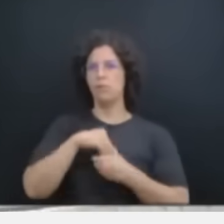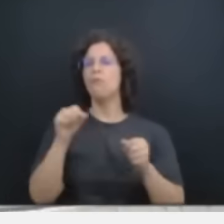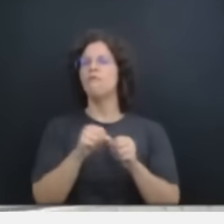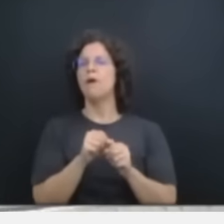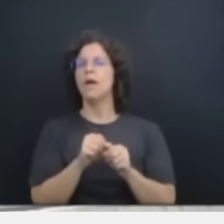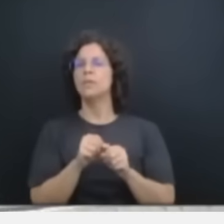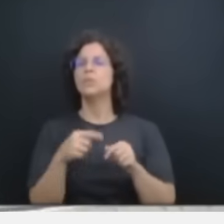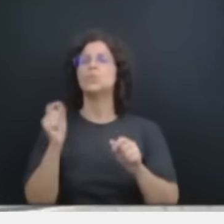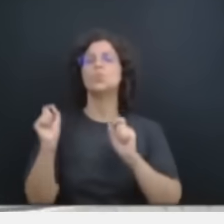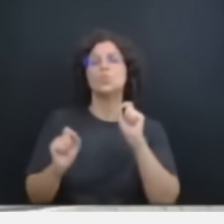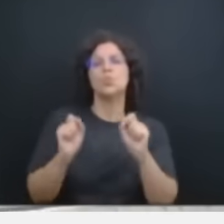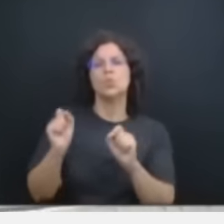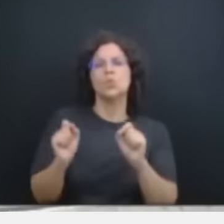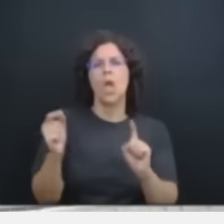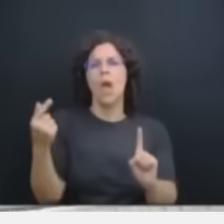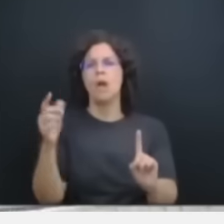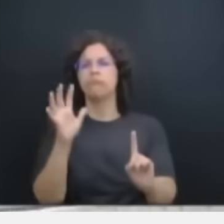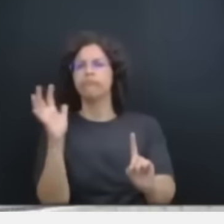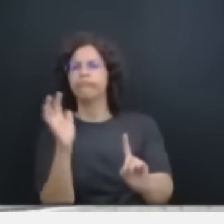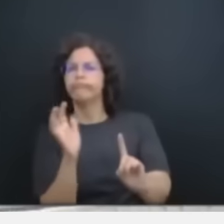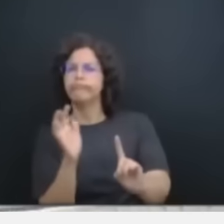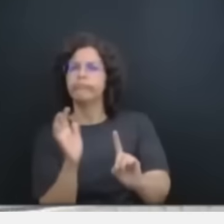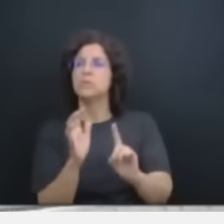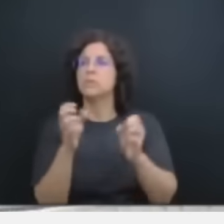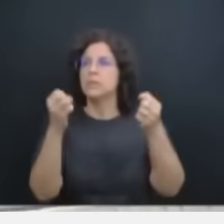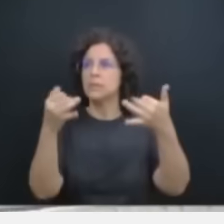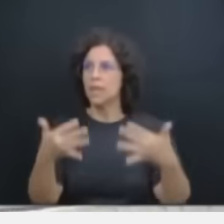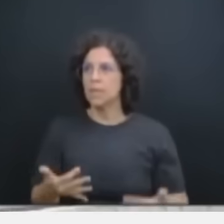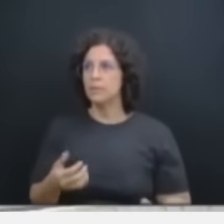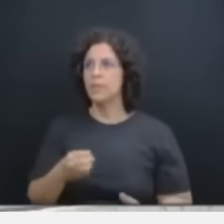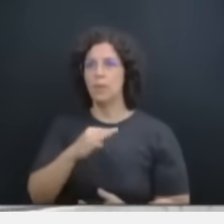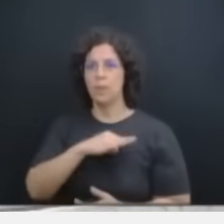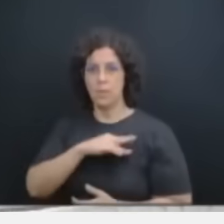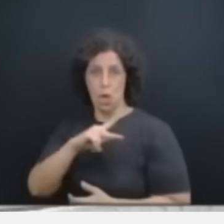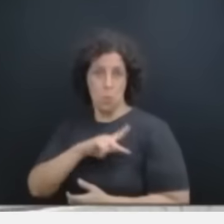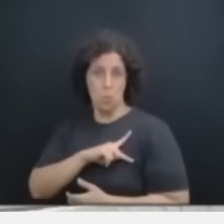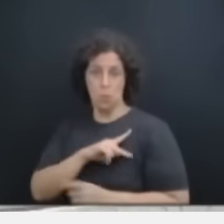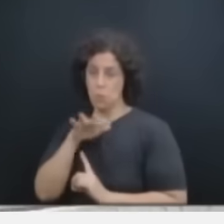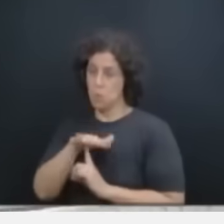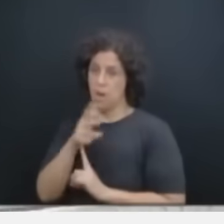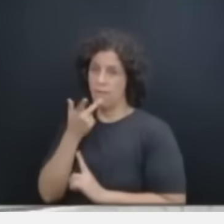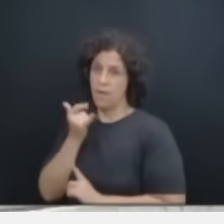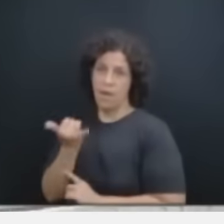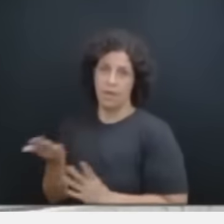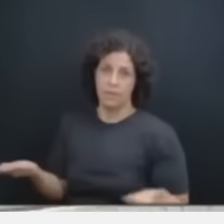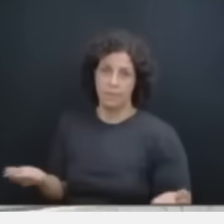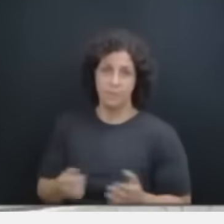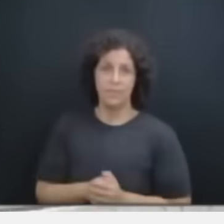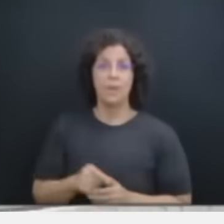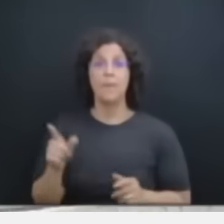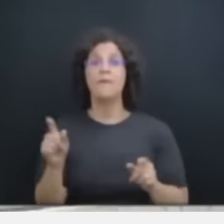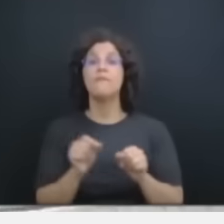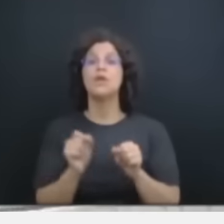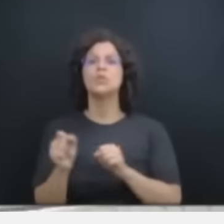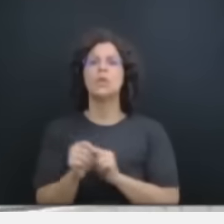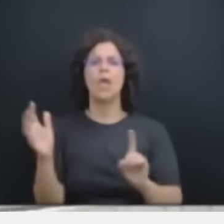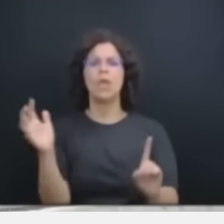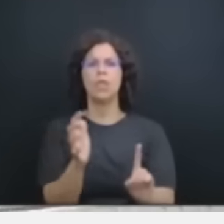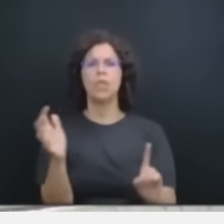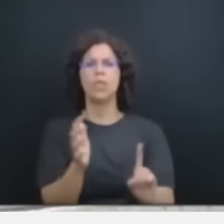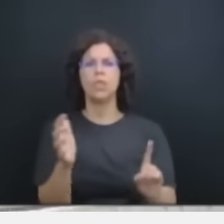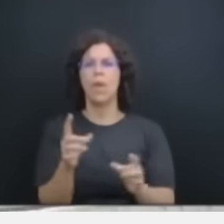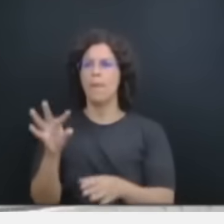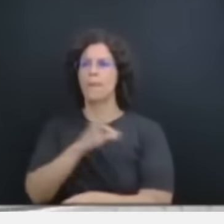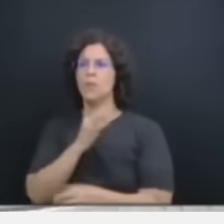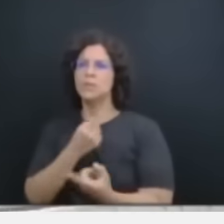atuam E quem disse é o minister quem diz isso é o Ministério Público do Paraná para que esses policiais